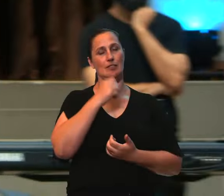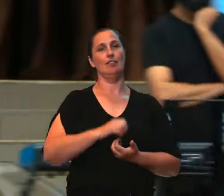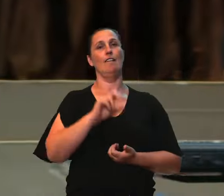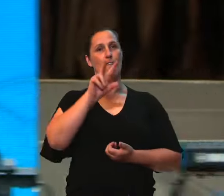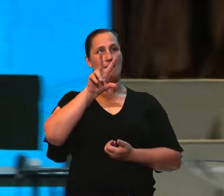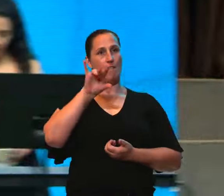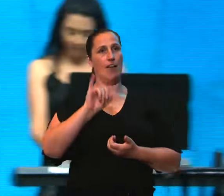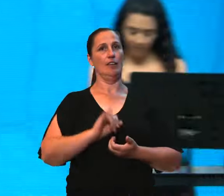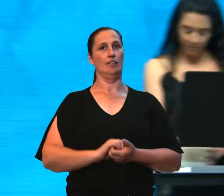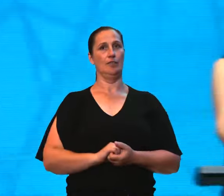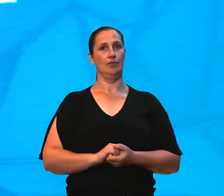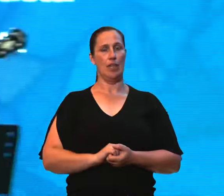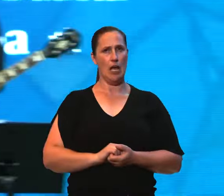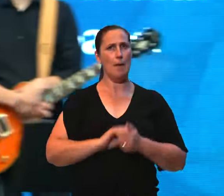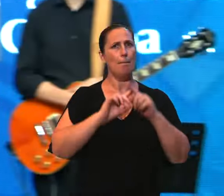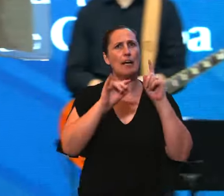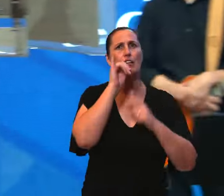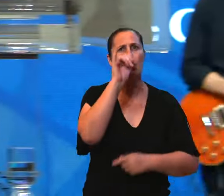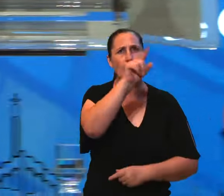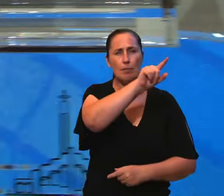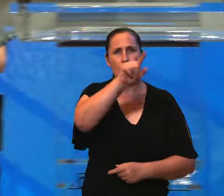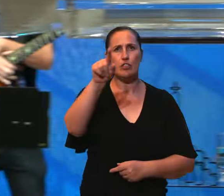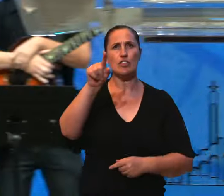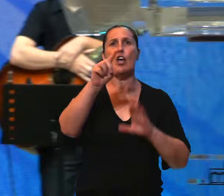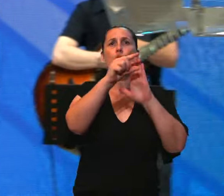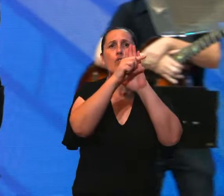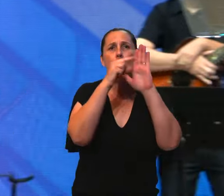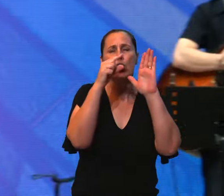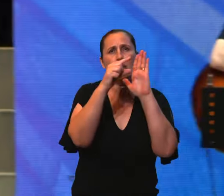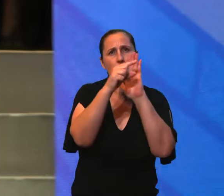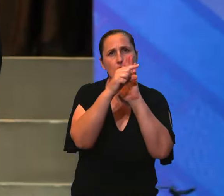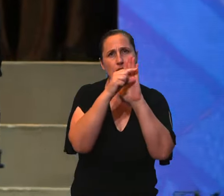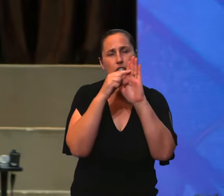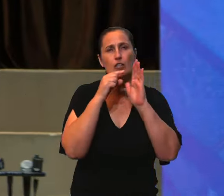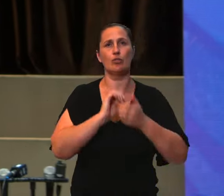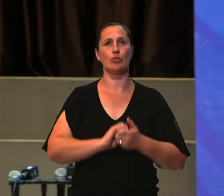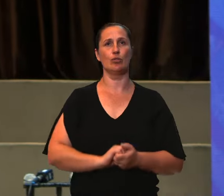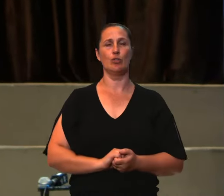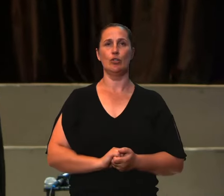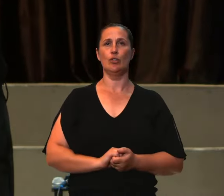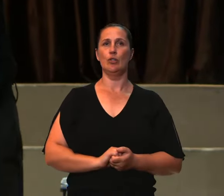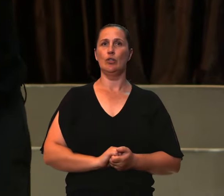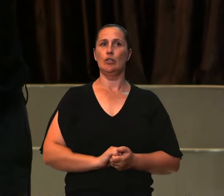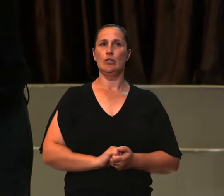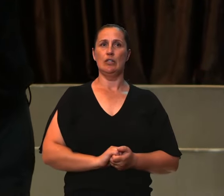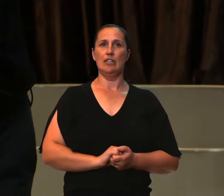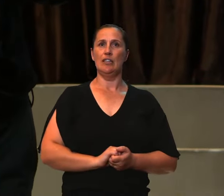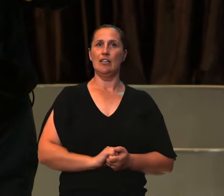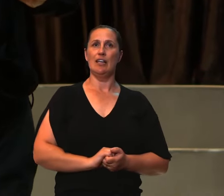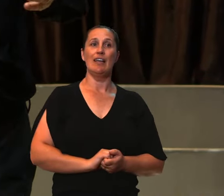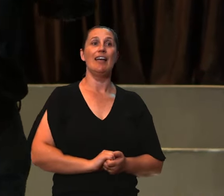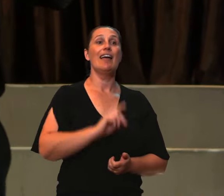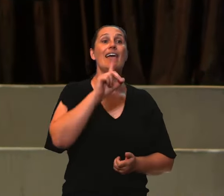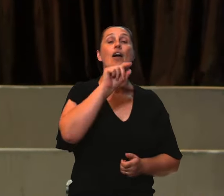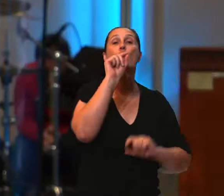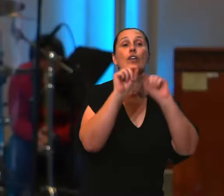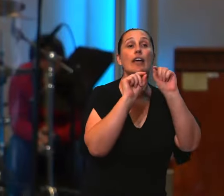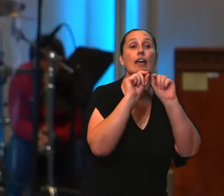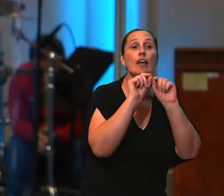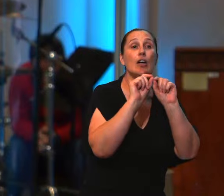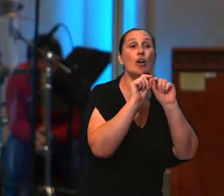para você ciclo é o inferno que tá com medo